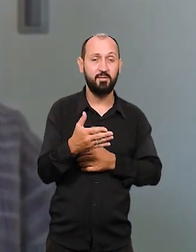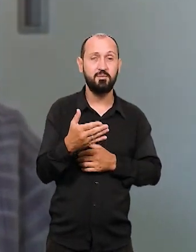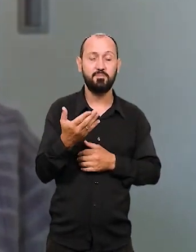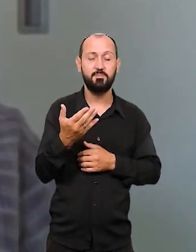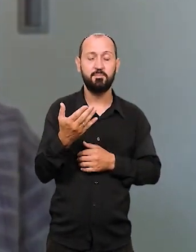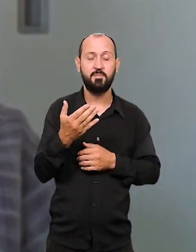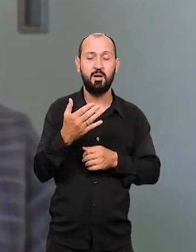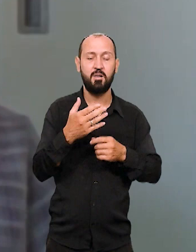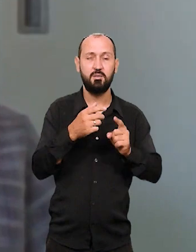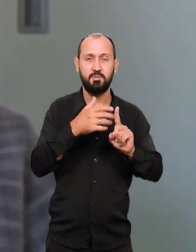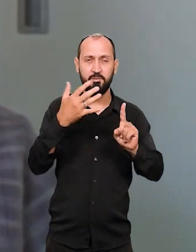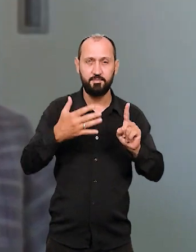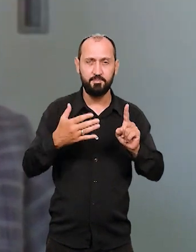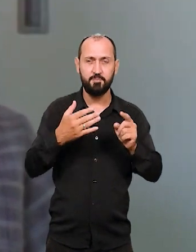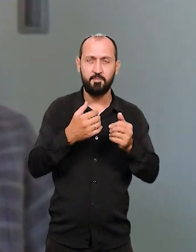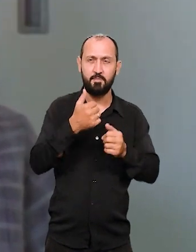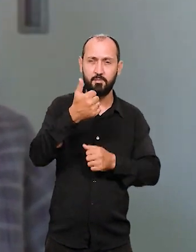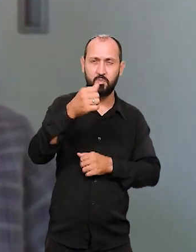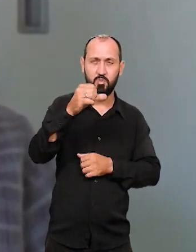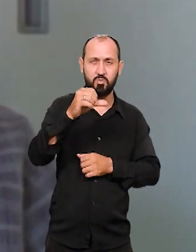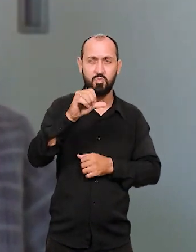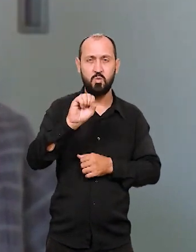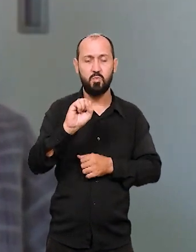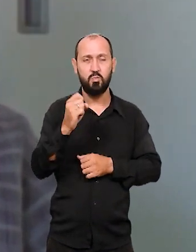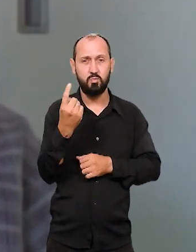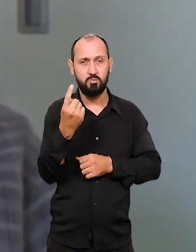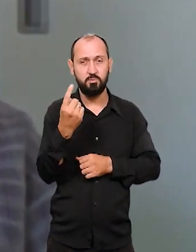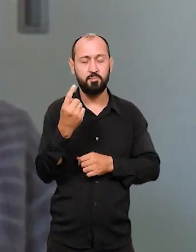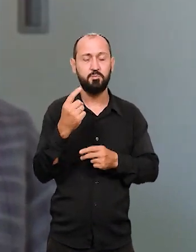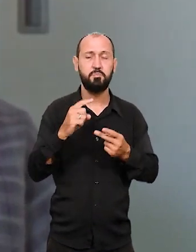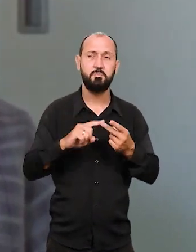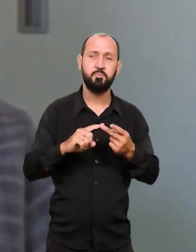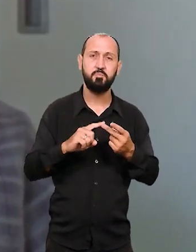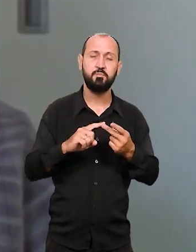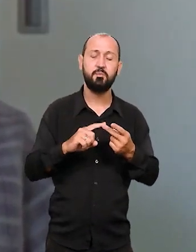nova síndrome no início de 1981